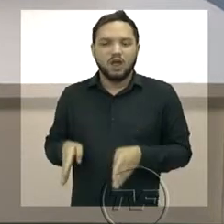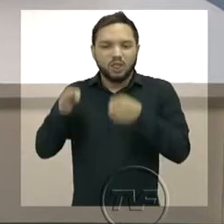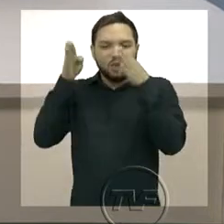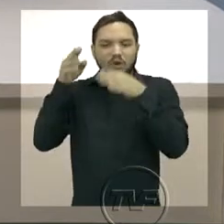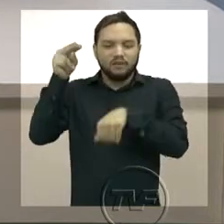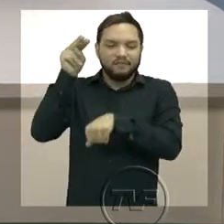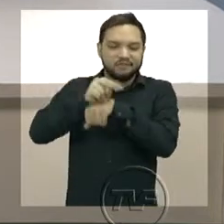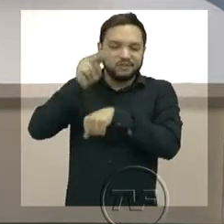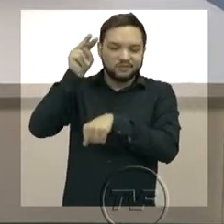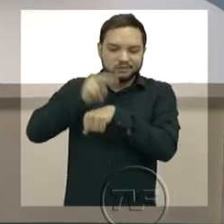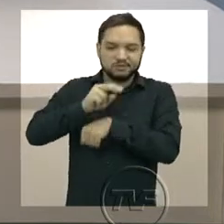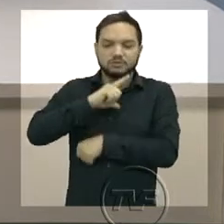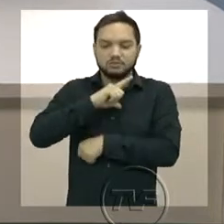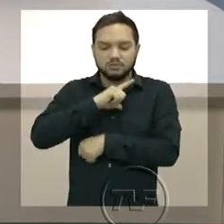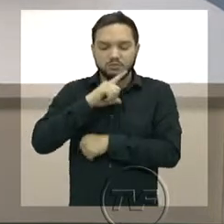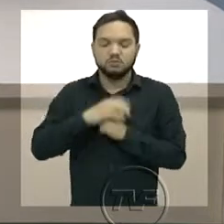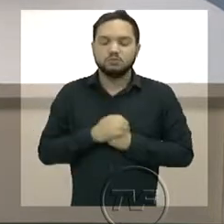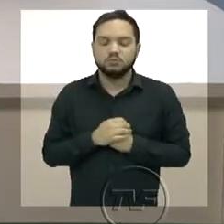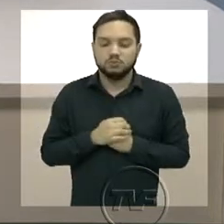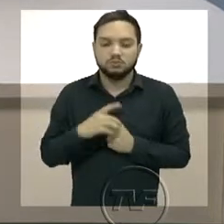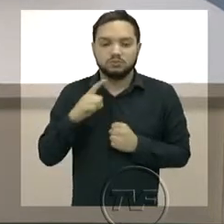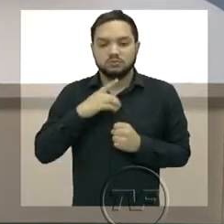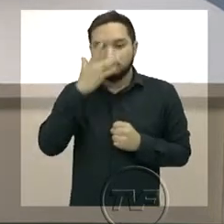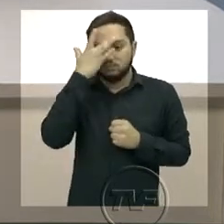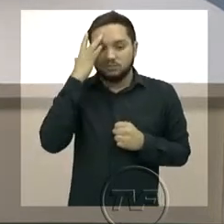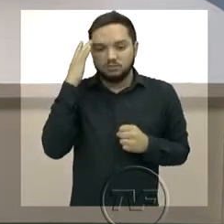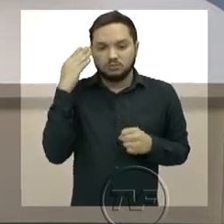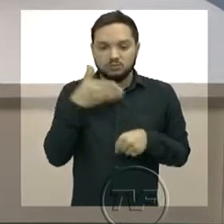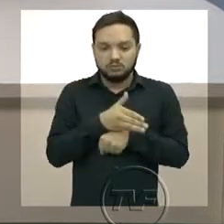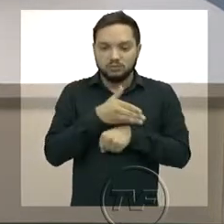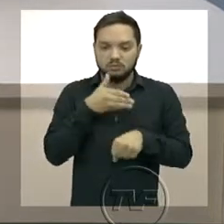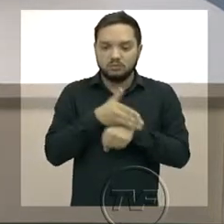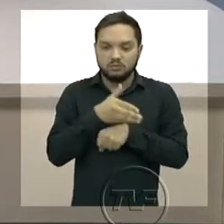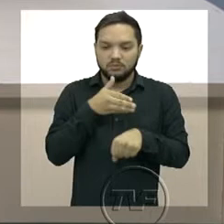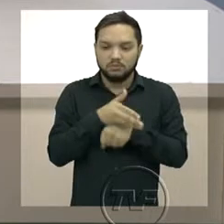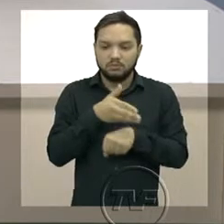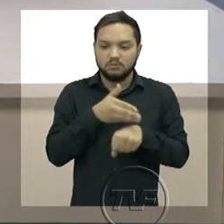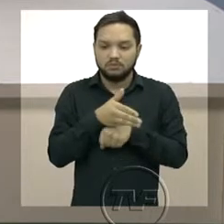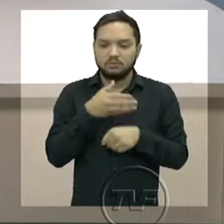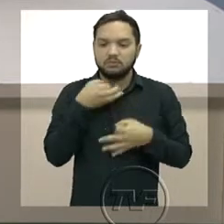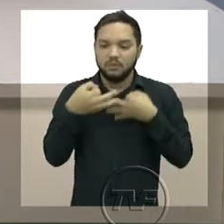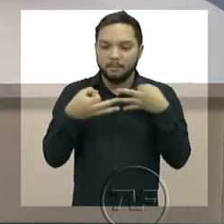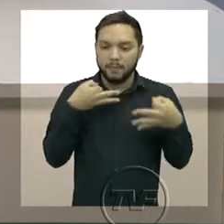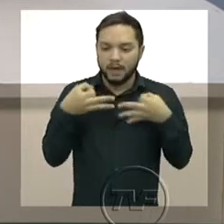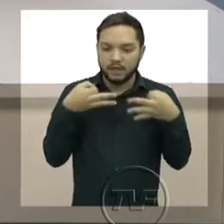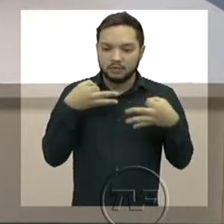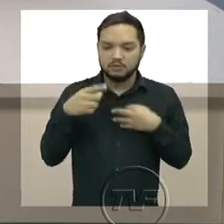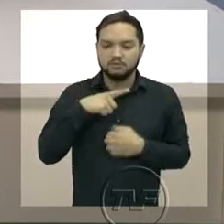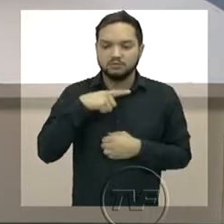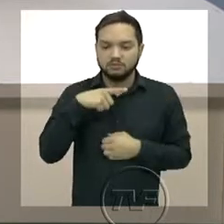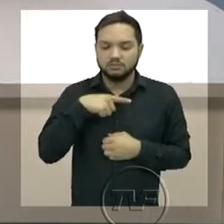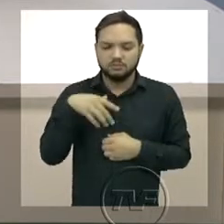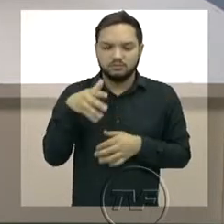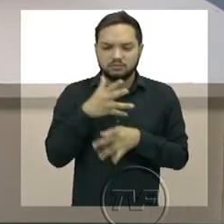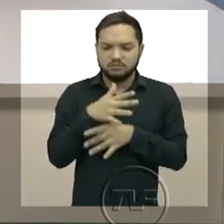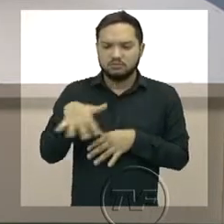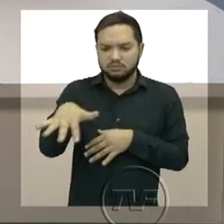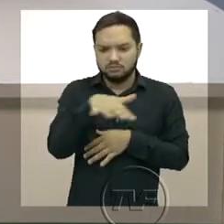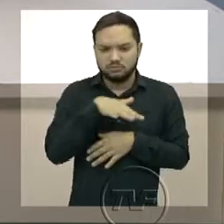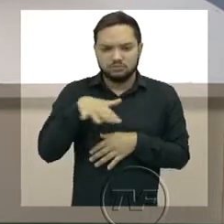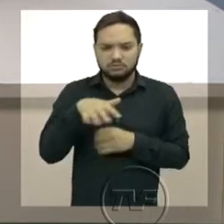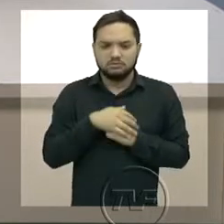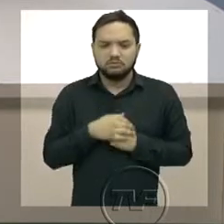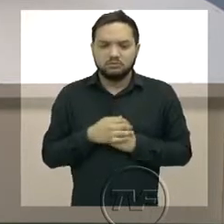também, elas estão participando da gestão da praça e da areninha em toda a cidade. Quer dizer, né? E isso é um detalhe.